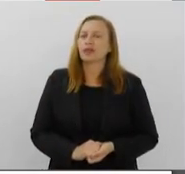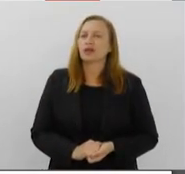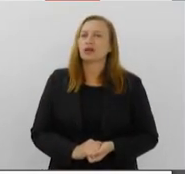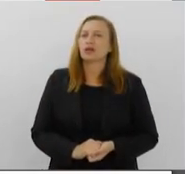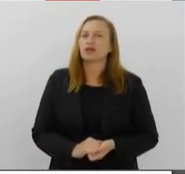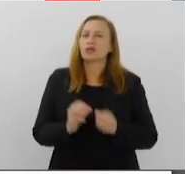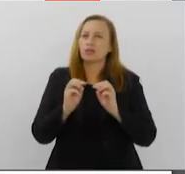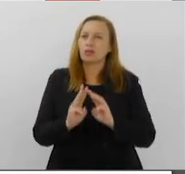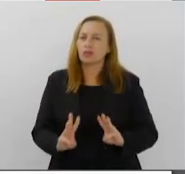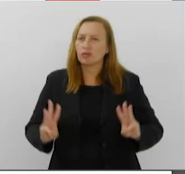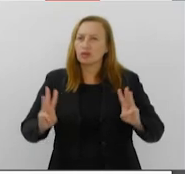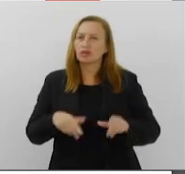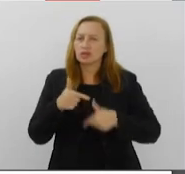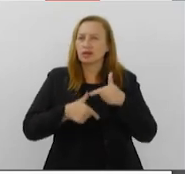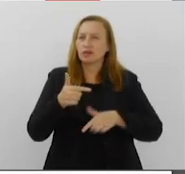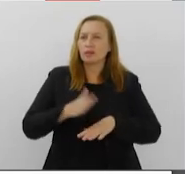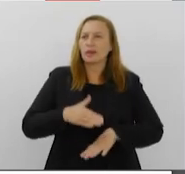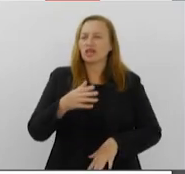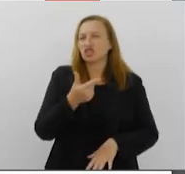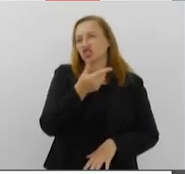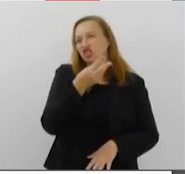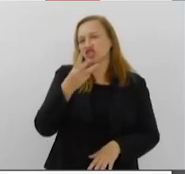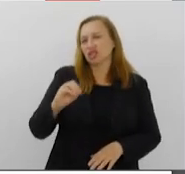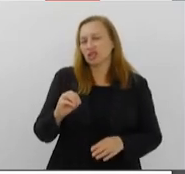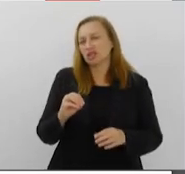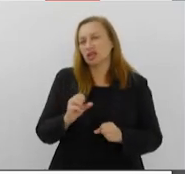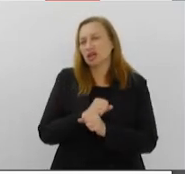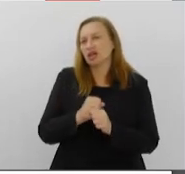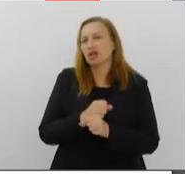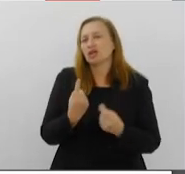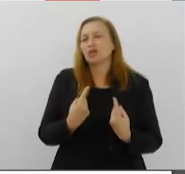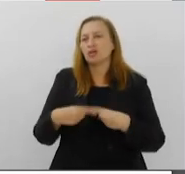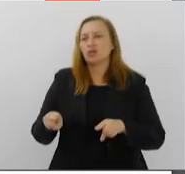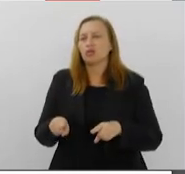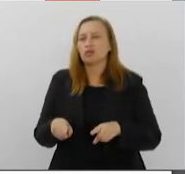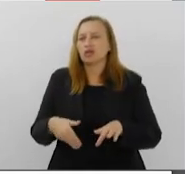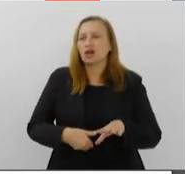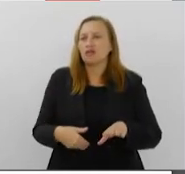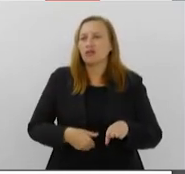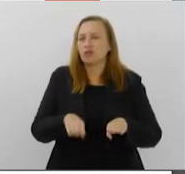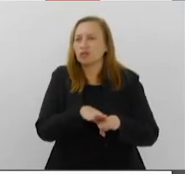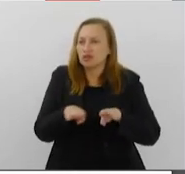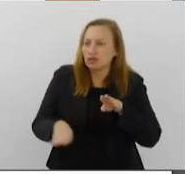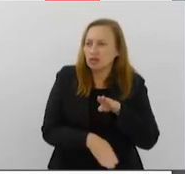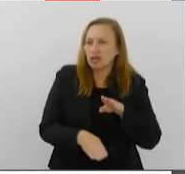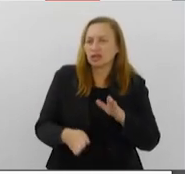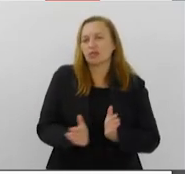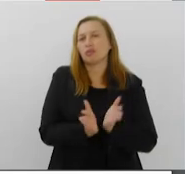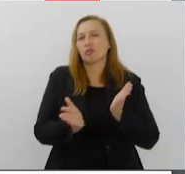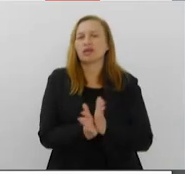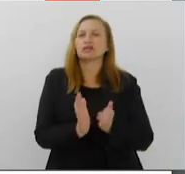que atua há mais de 30 anos no combate à fome, à desigualdade, à miséria, né?